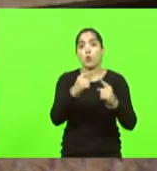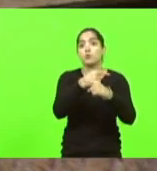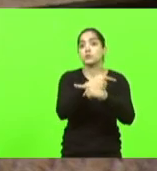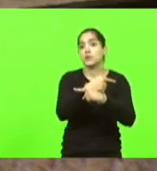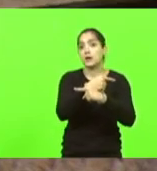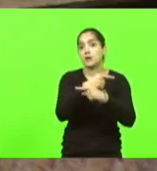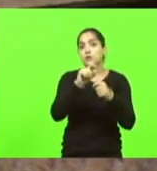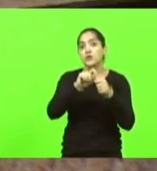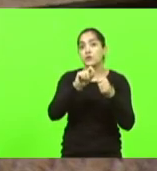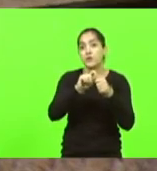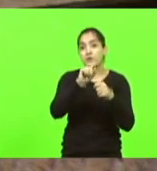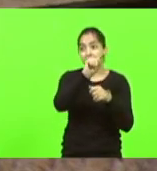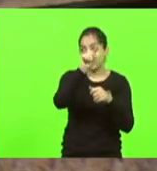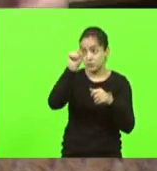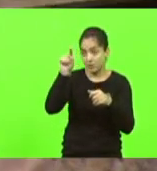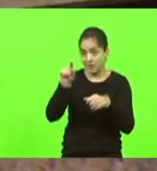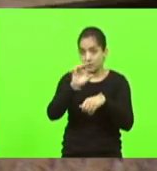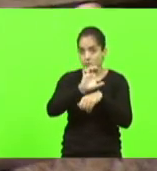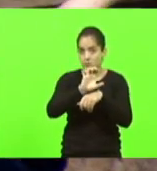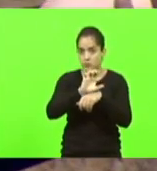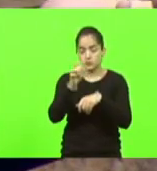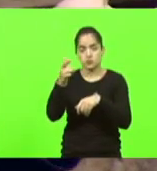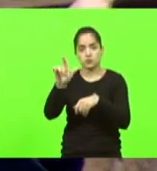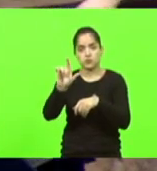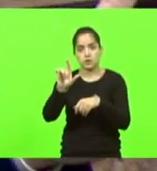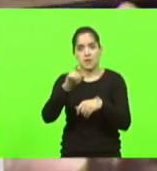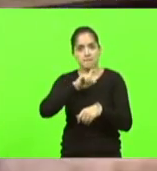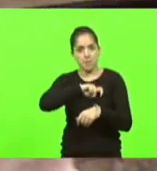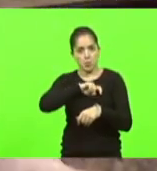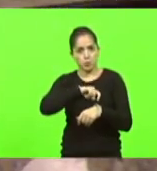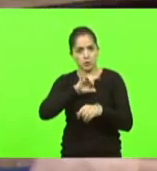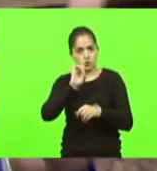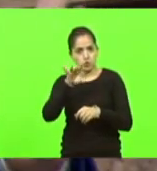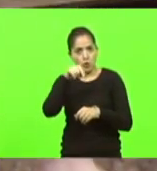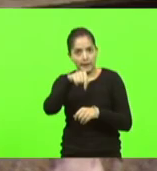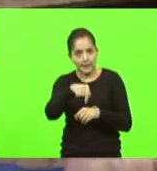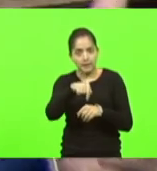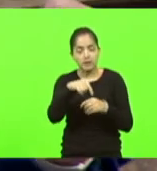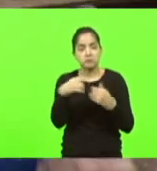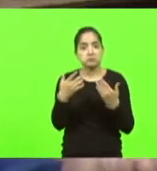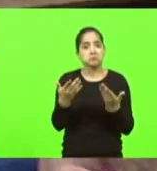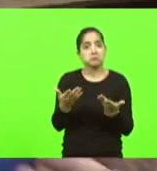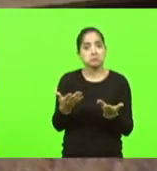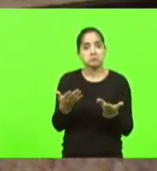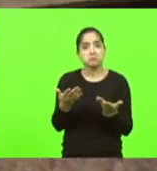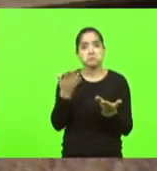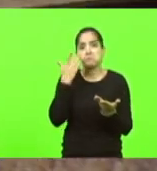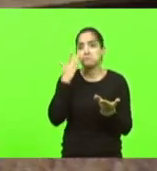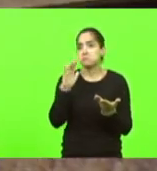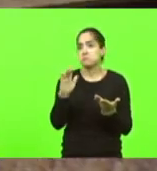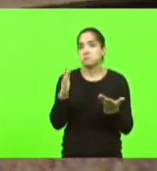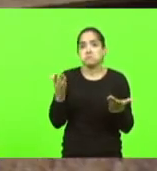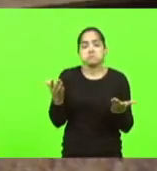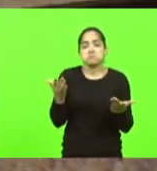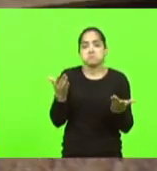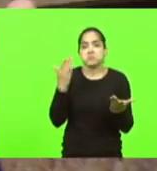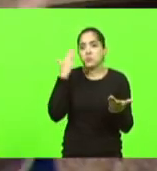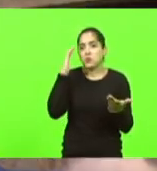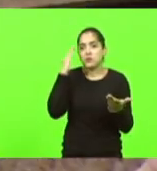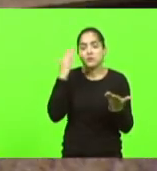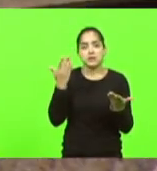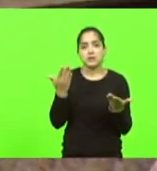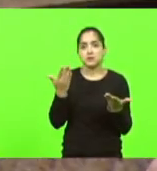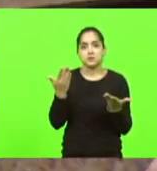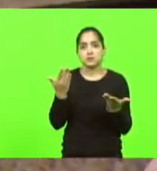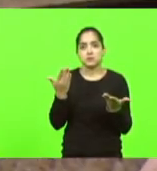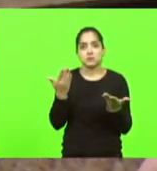ao que foi feito naqueles estados é maldade só aqui eu realmente eu não entendo eu não posso admitir isso eu